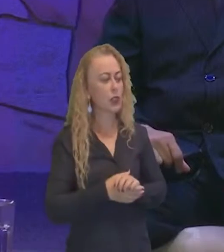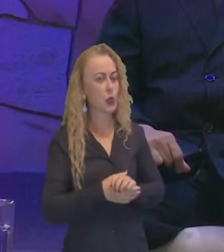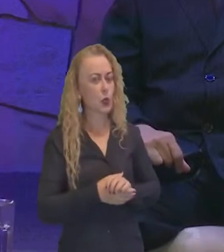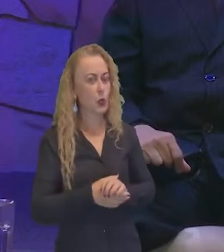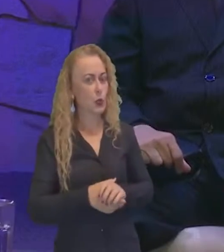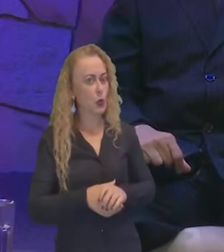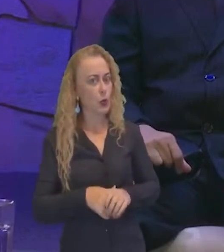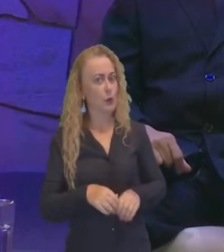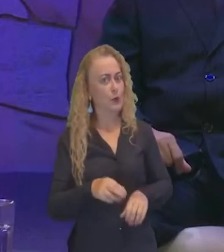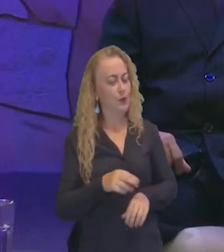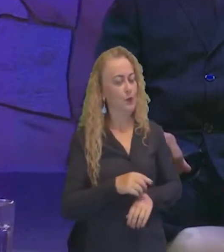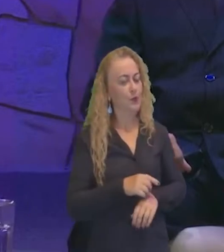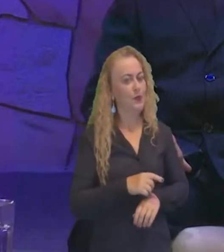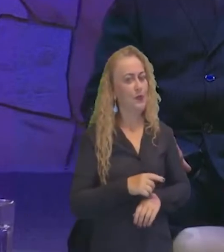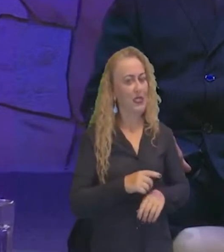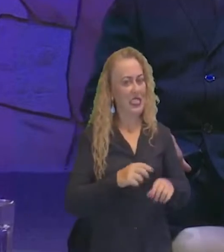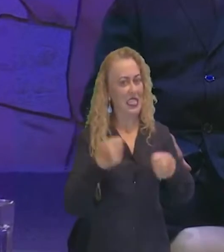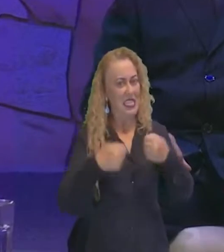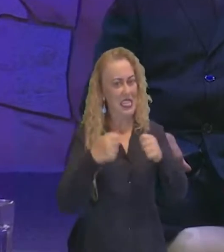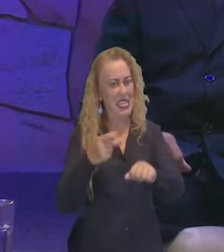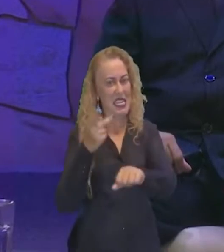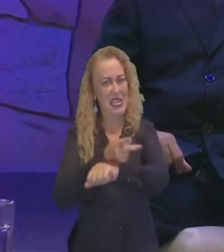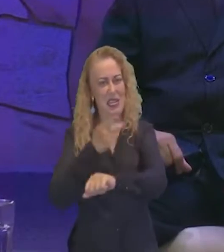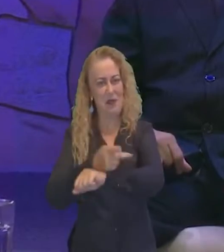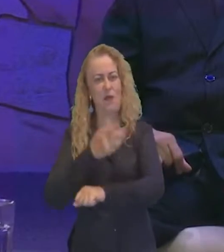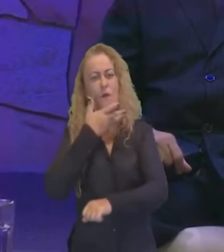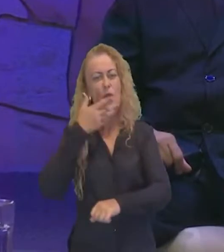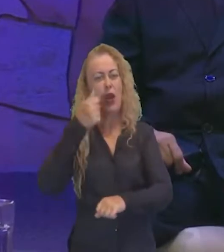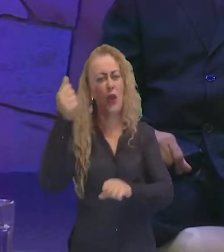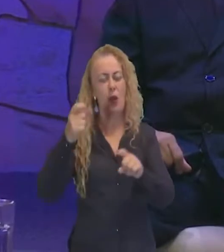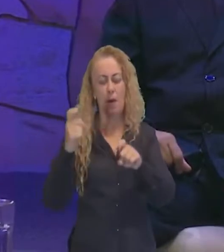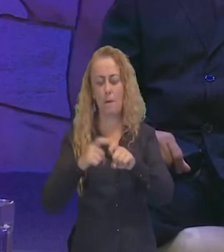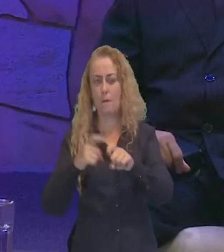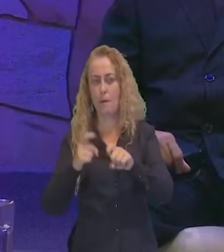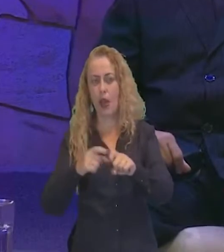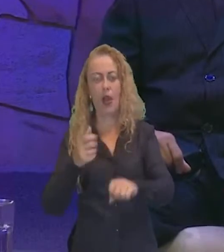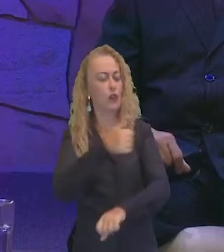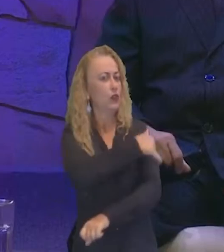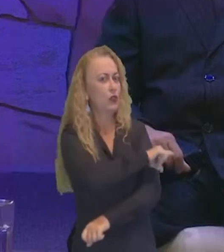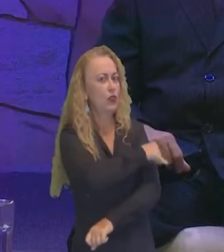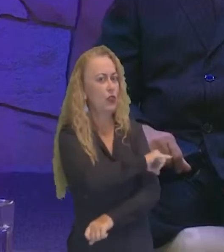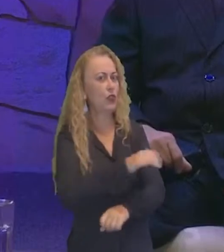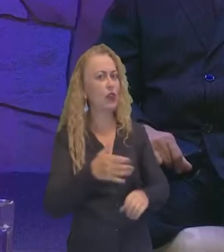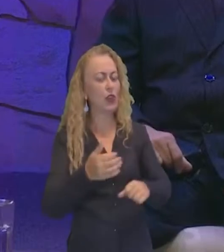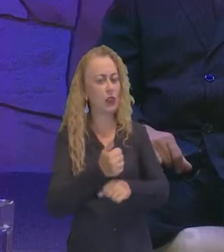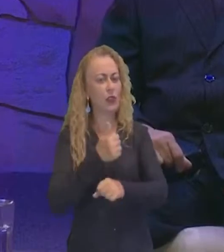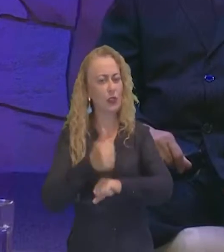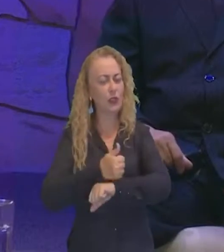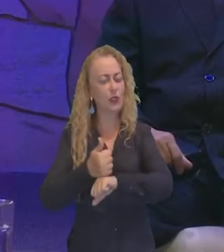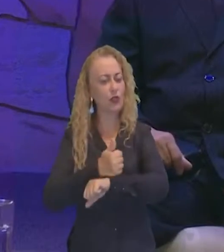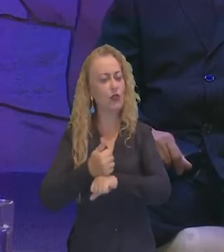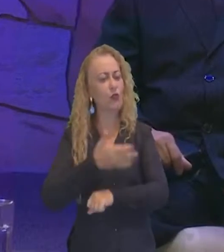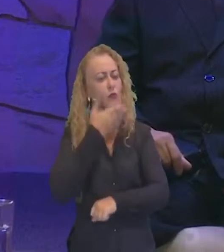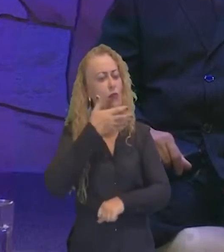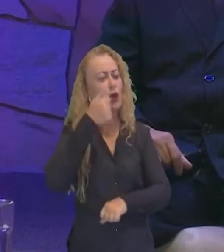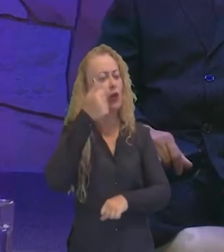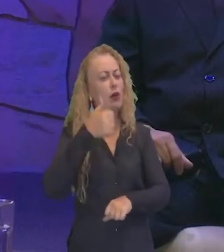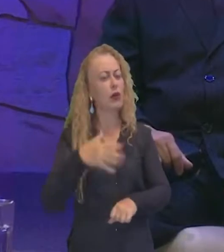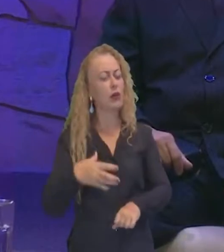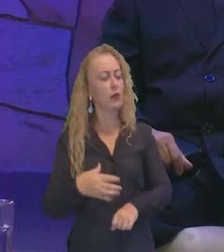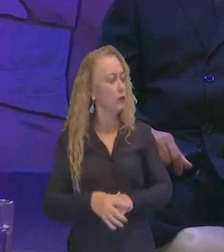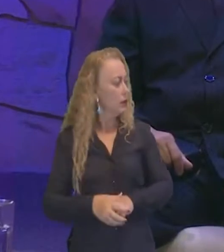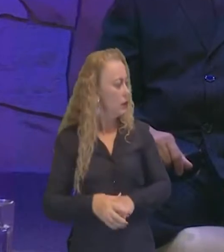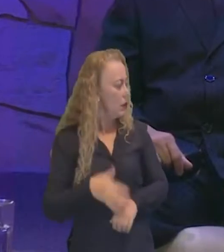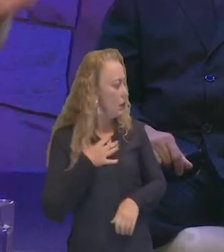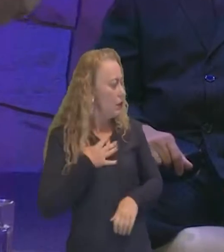que é o melhor médico do Rio de Janeiro nessa área. Irmãos, eu fiquei tão revoltado, e eu fiquei pensando: esse pessoal